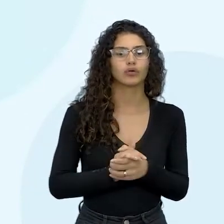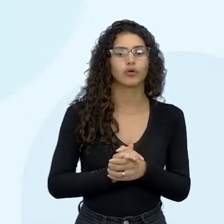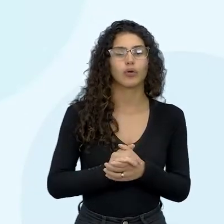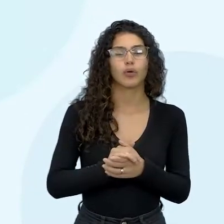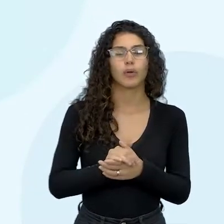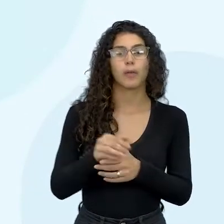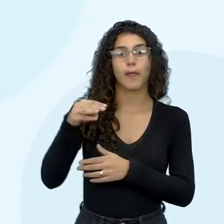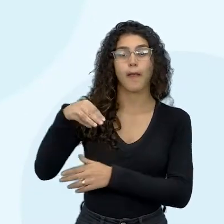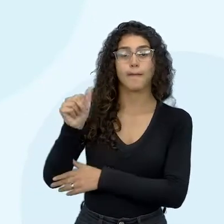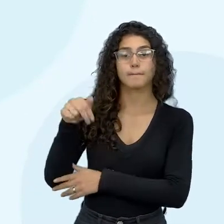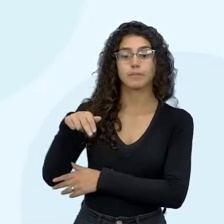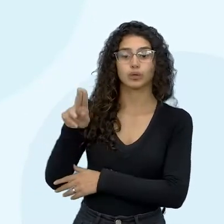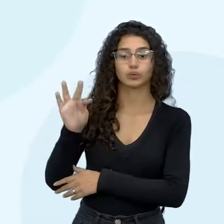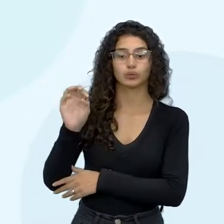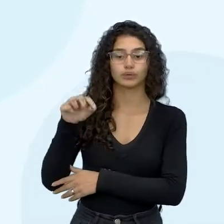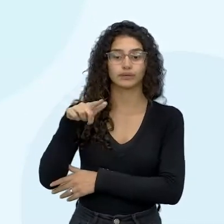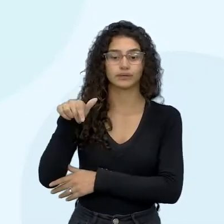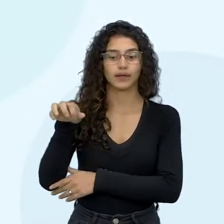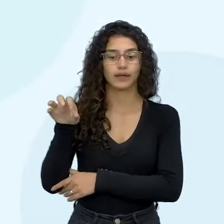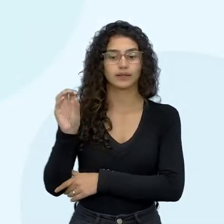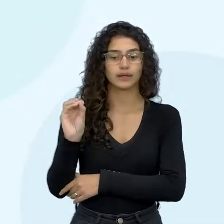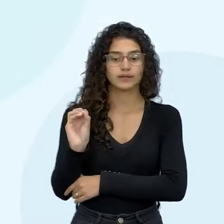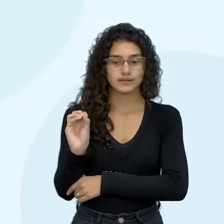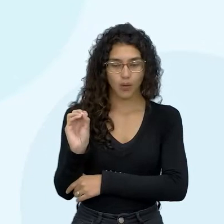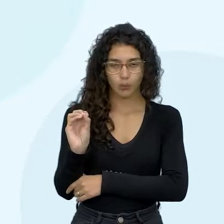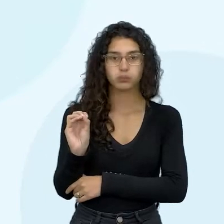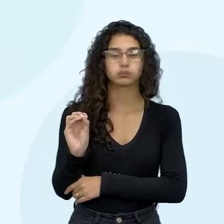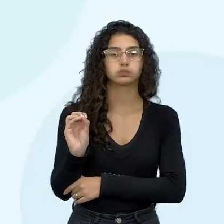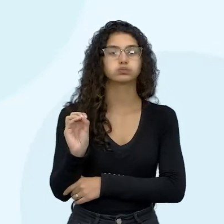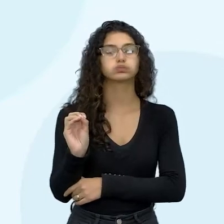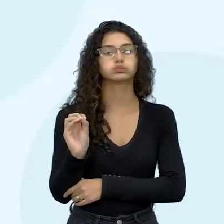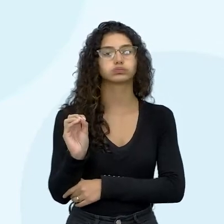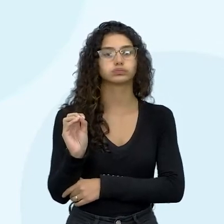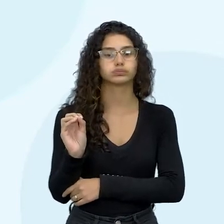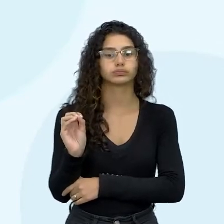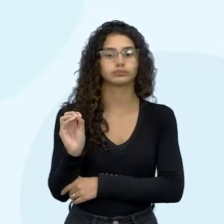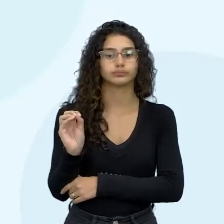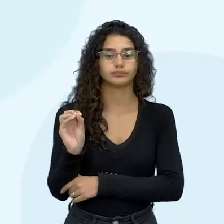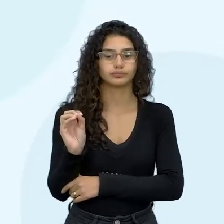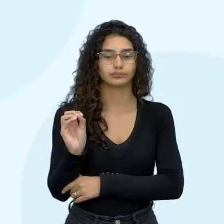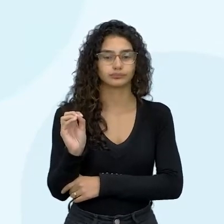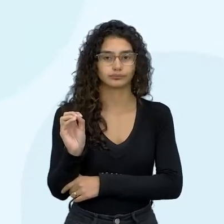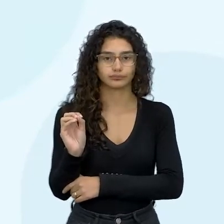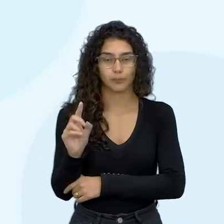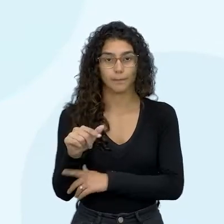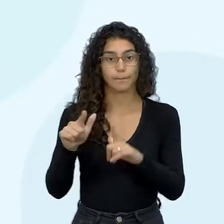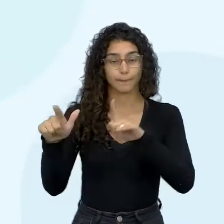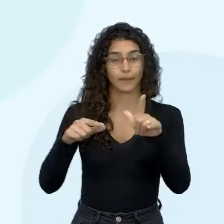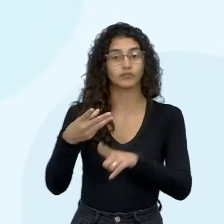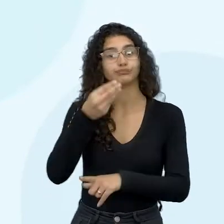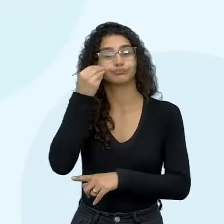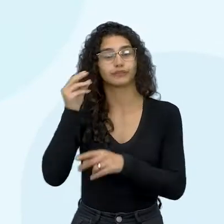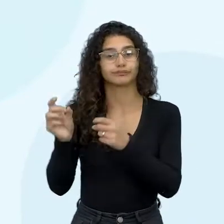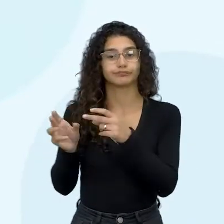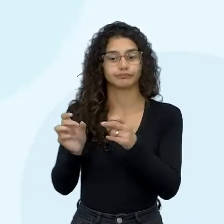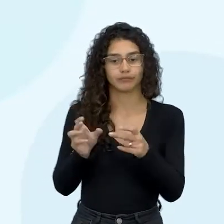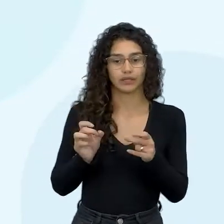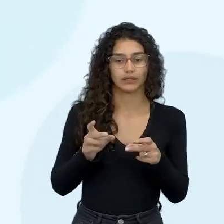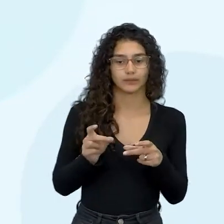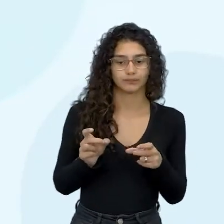manutenção de placas fotovoltaicas ou coisa do tipo, é o serviço que eu vou tentar vender